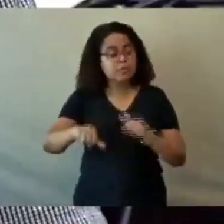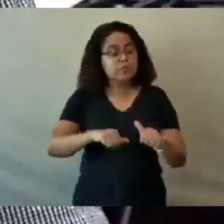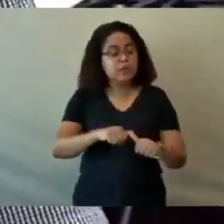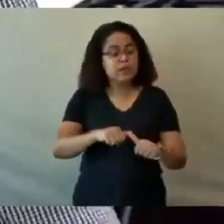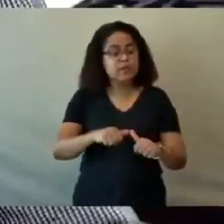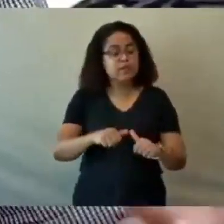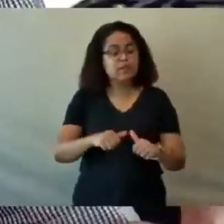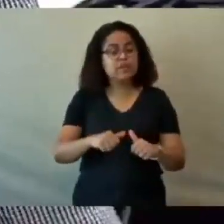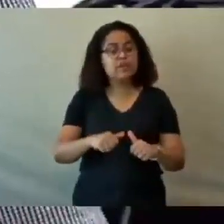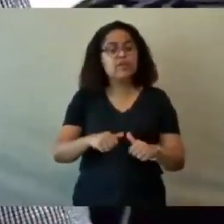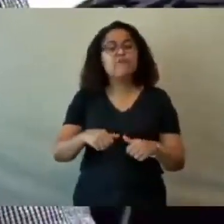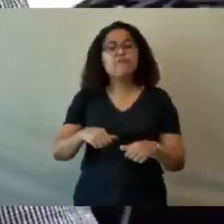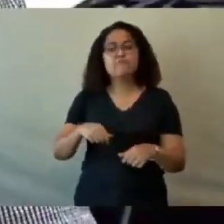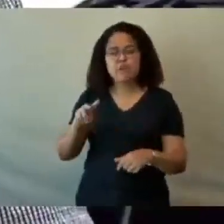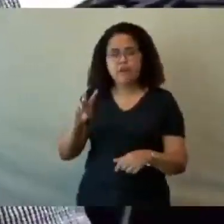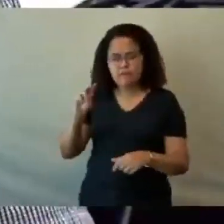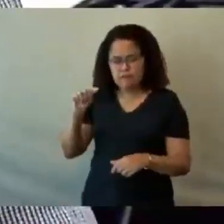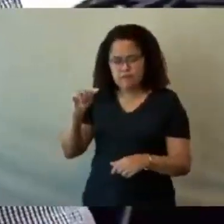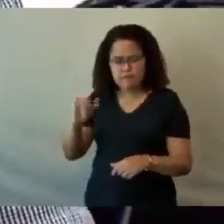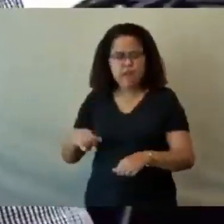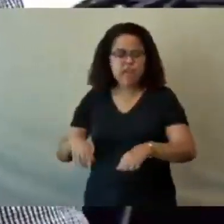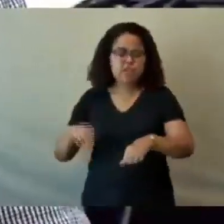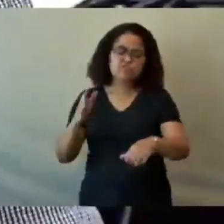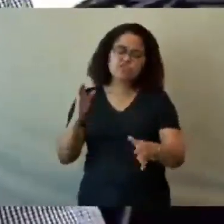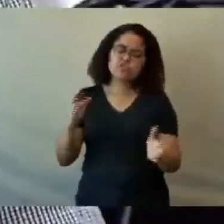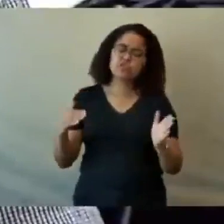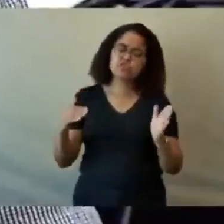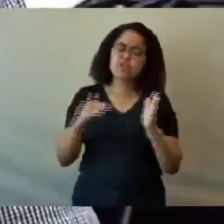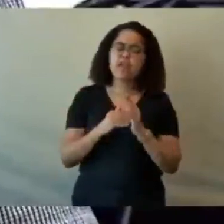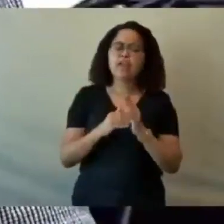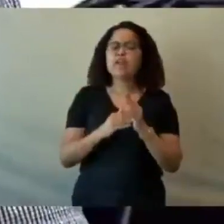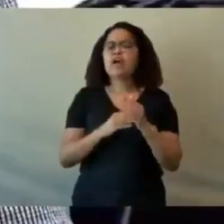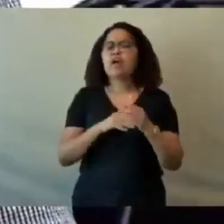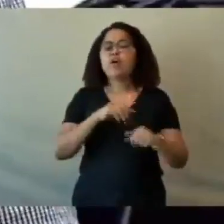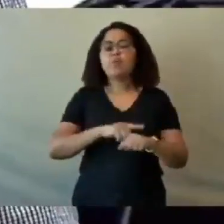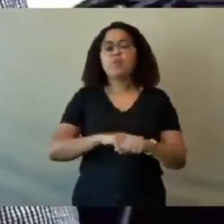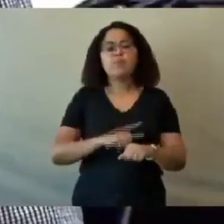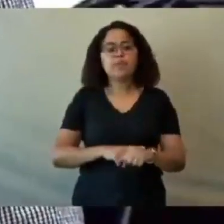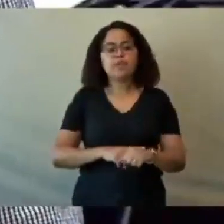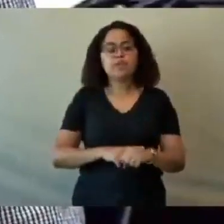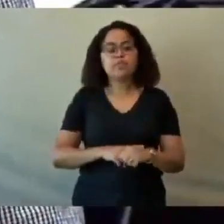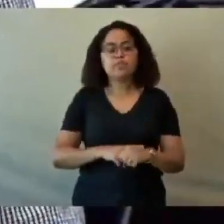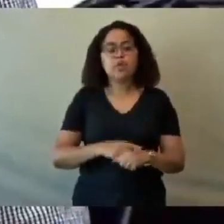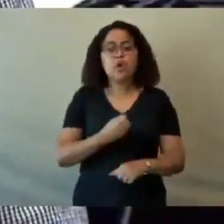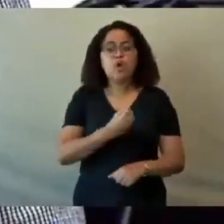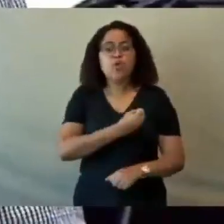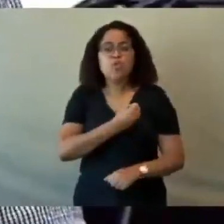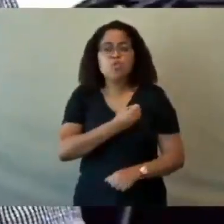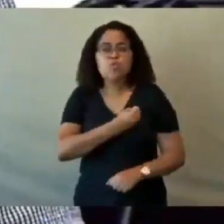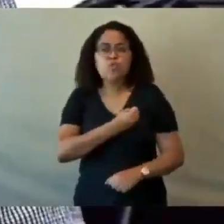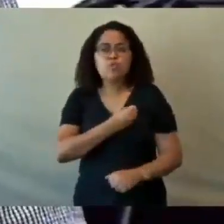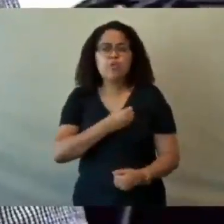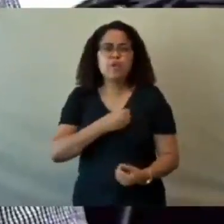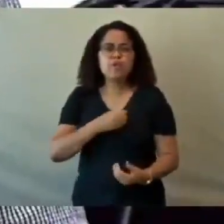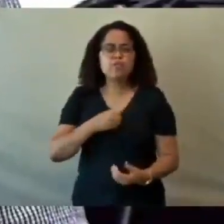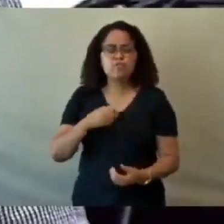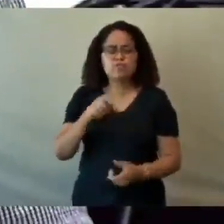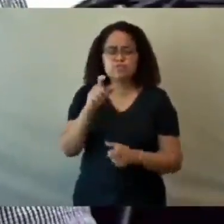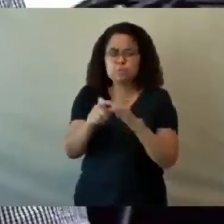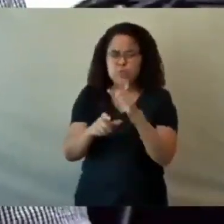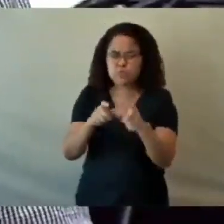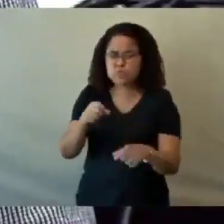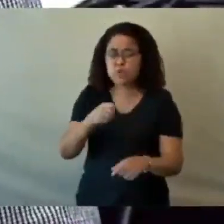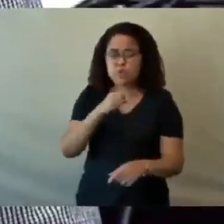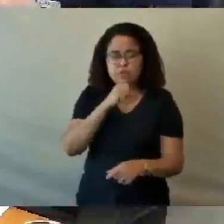o número de idosos vai ser muito maior e, se não trabalhar isso agora, nós vamos ter problema lá na frente.